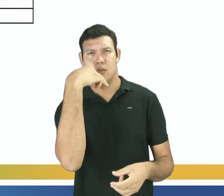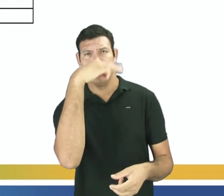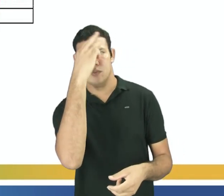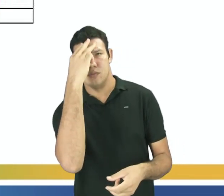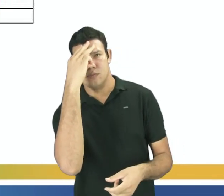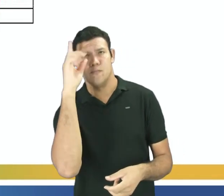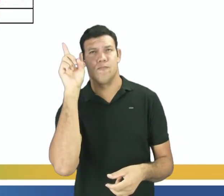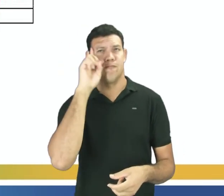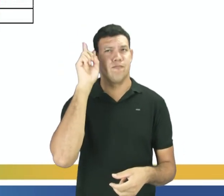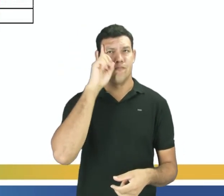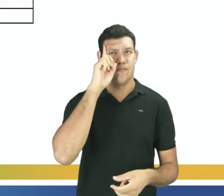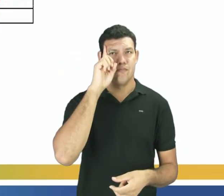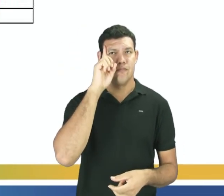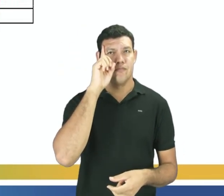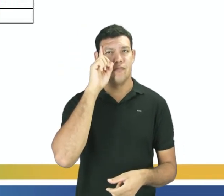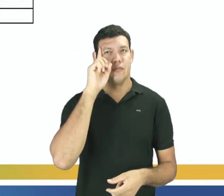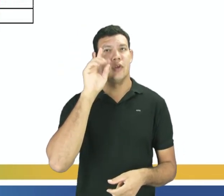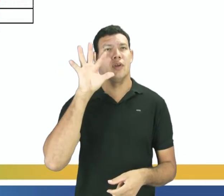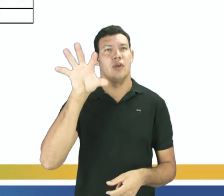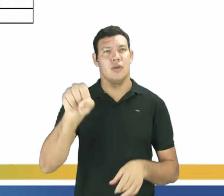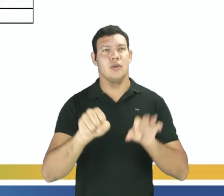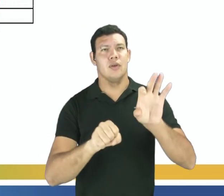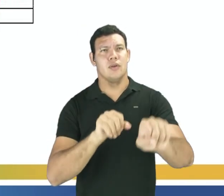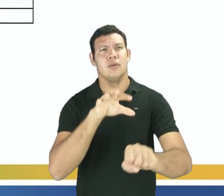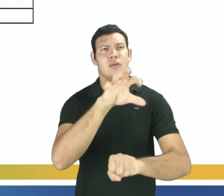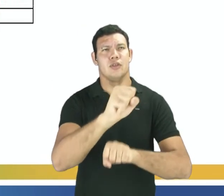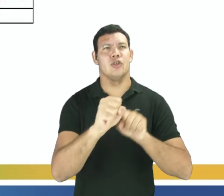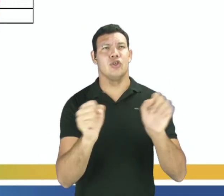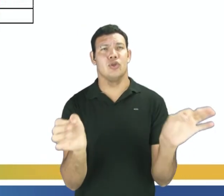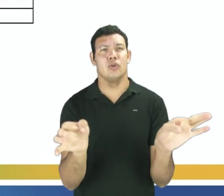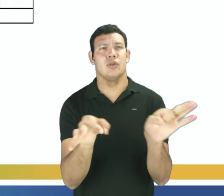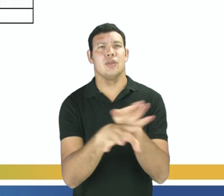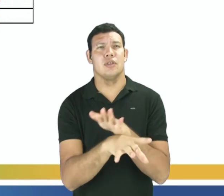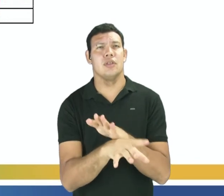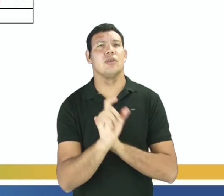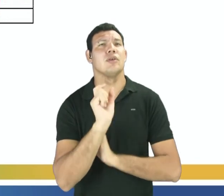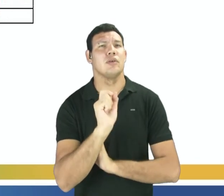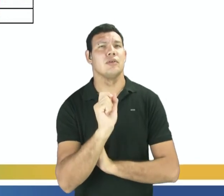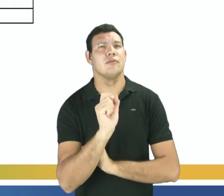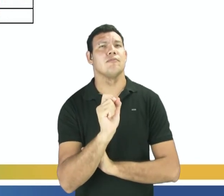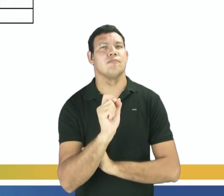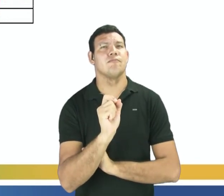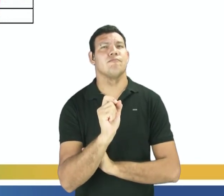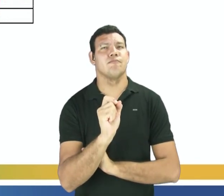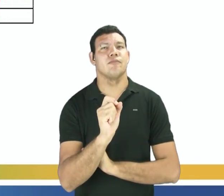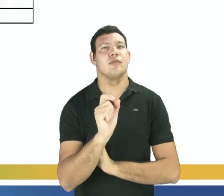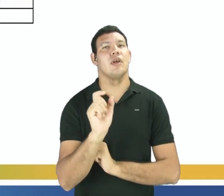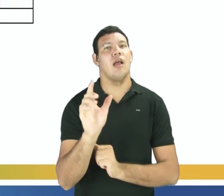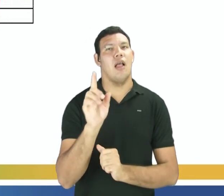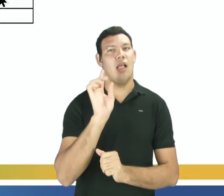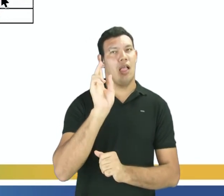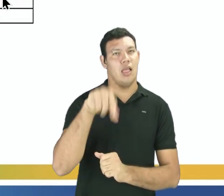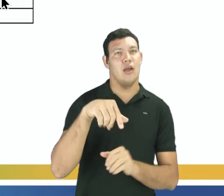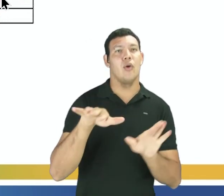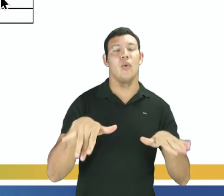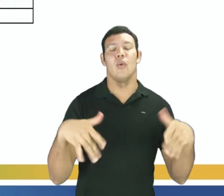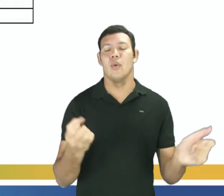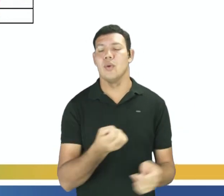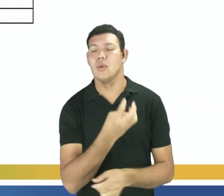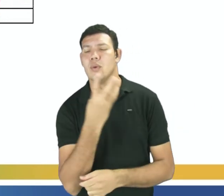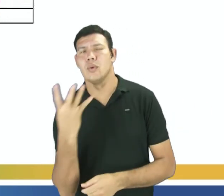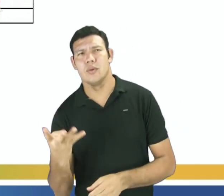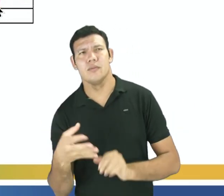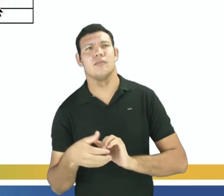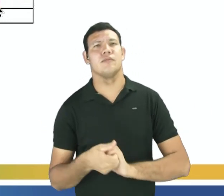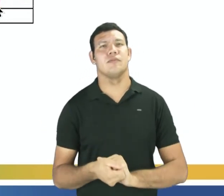3 horas por dia durante 10 dias e eles arrecadaram 12 quilos de alimento por dia, então